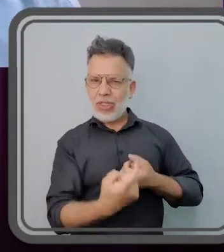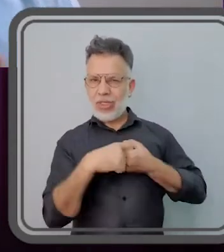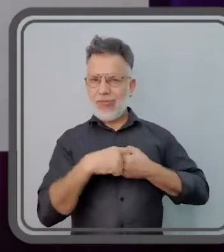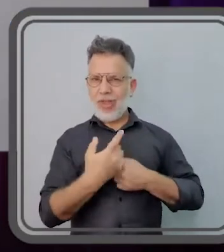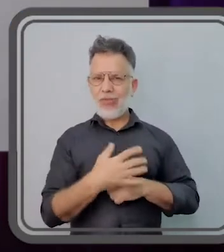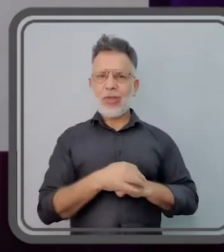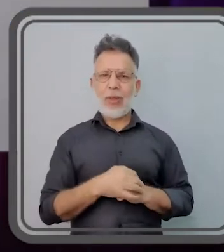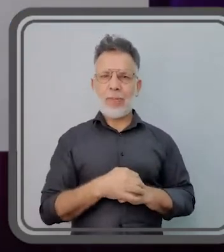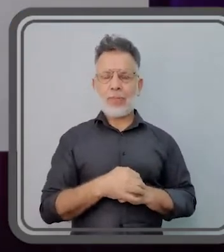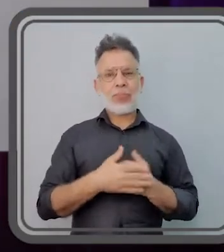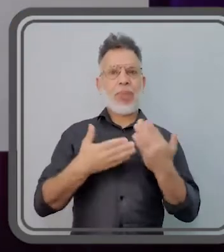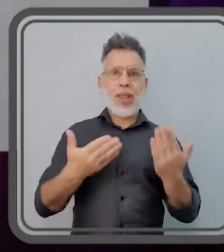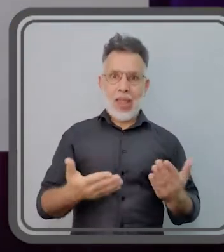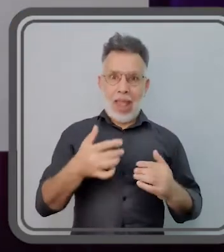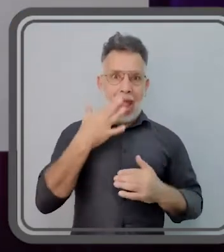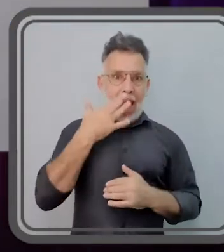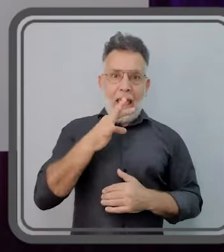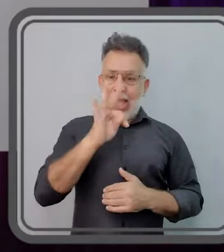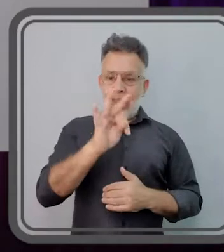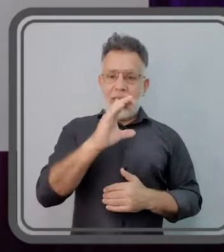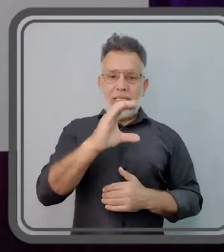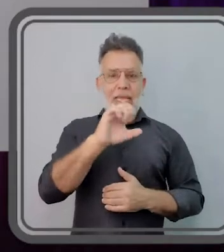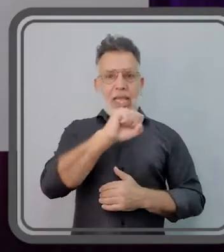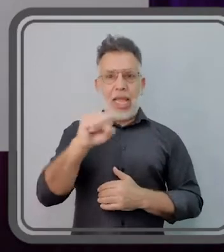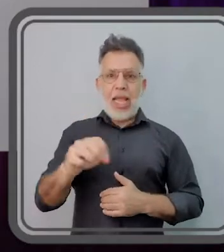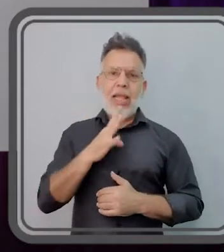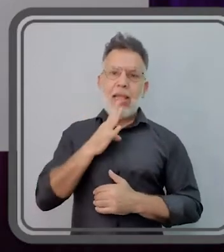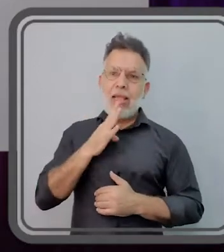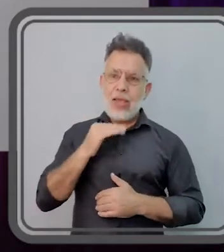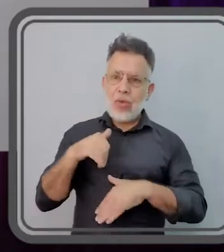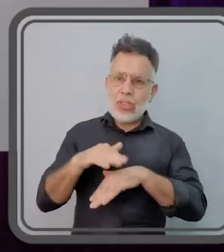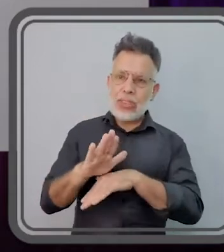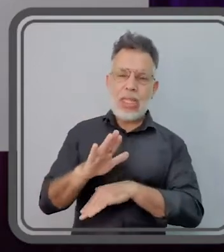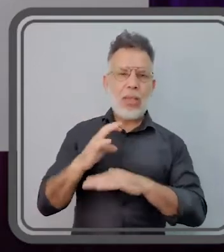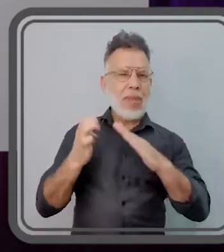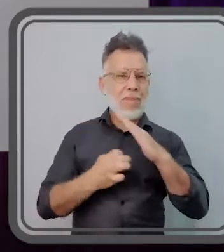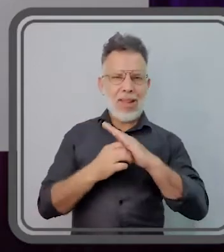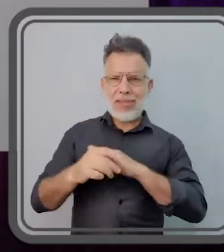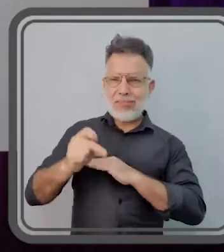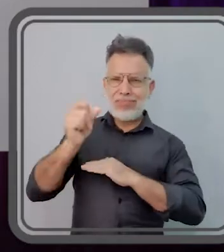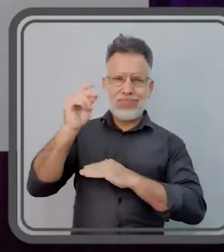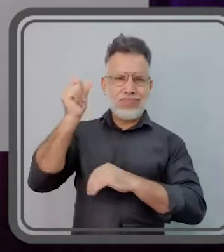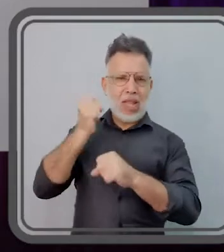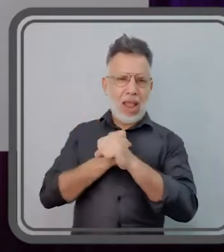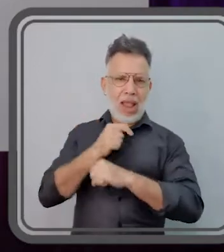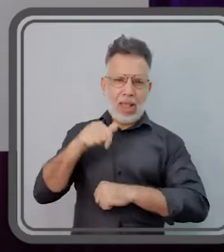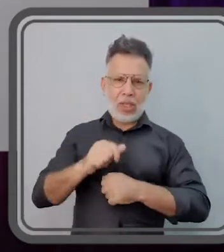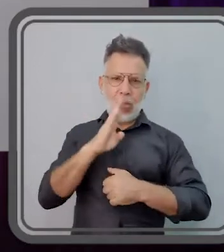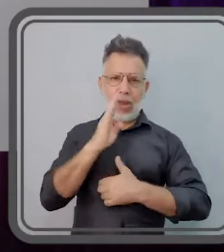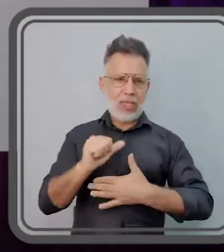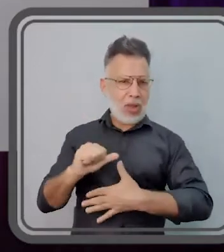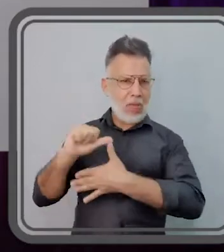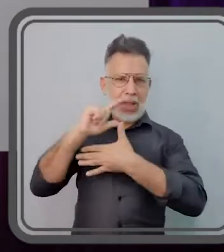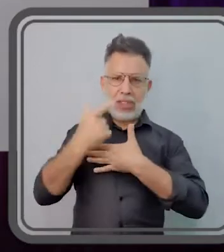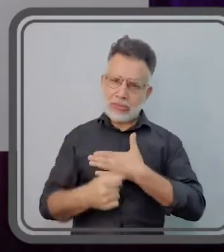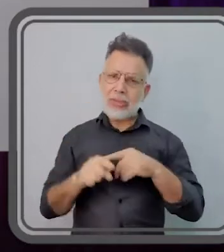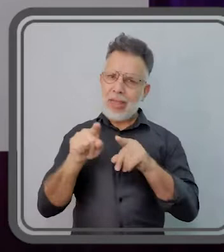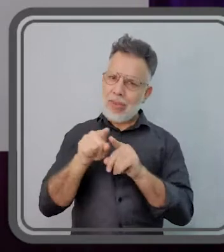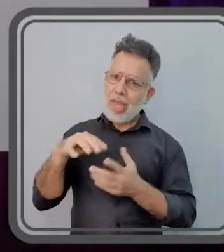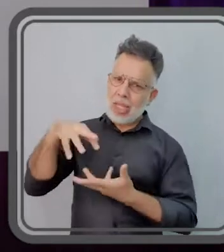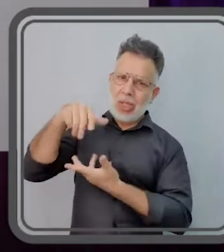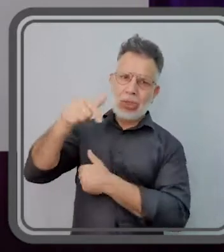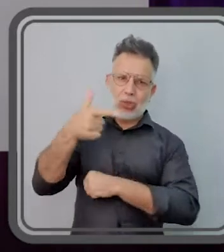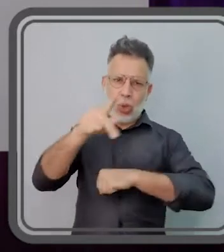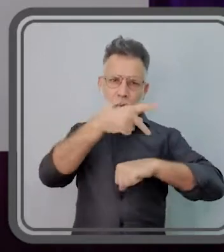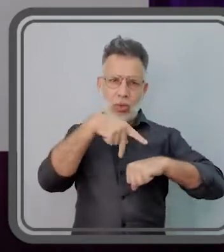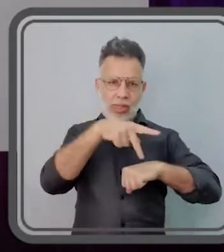volta. Pessoal, a TCS é reconhecida como um top employer há muitos anos, tanto no Brasil, quanto na América Latina, quanto no mundo. E esse é um prêmio